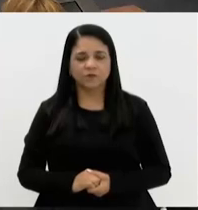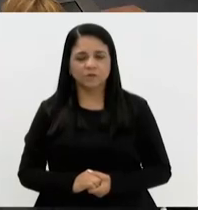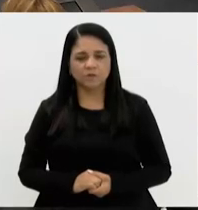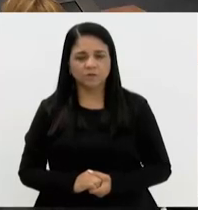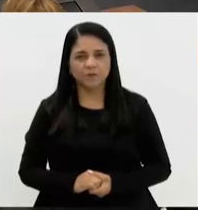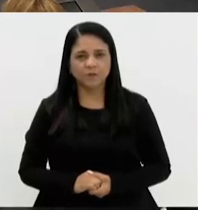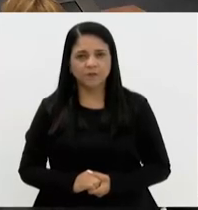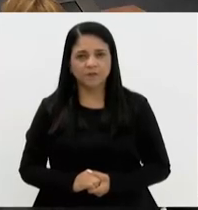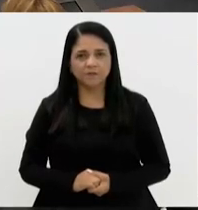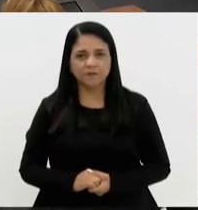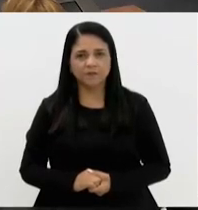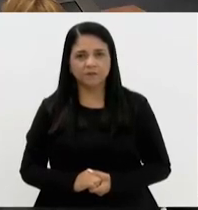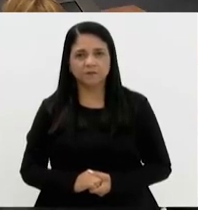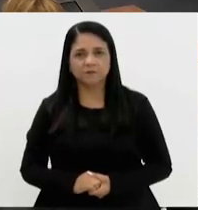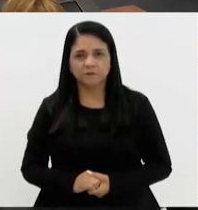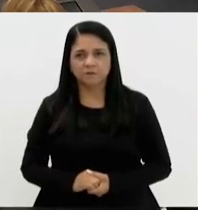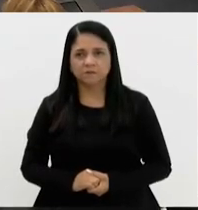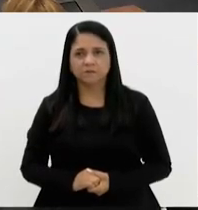Santos